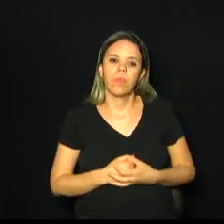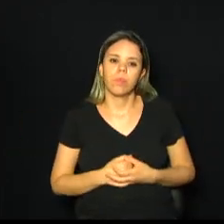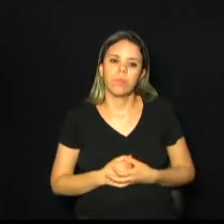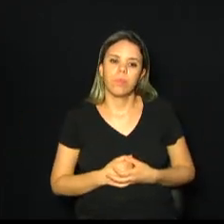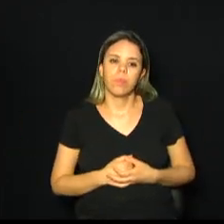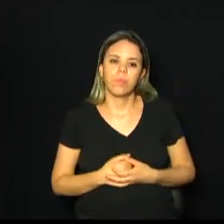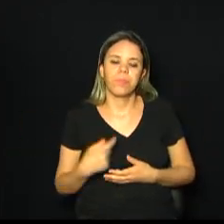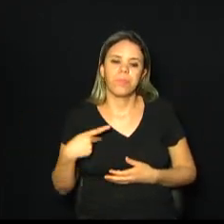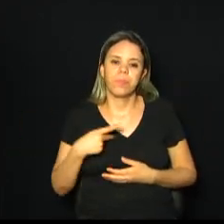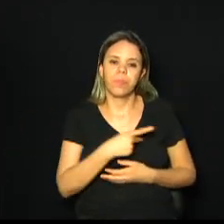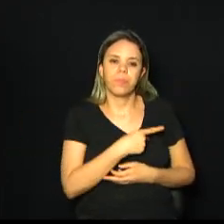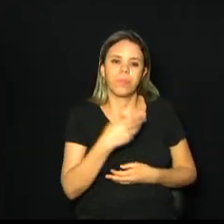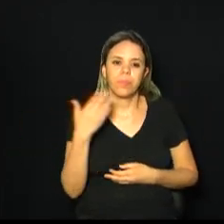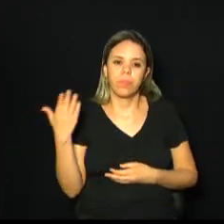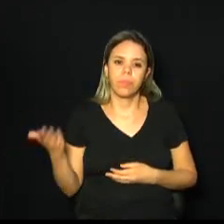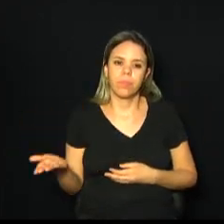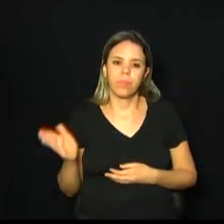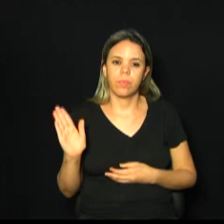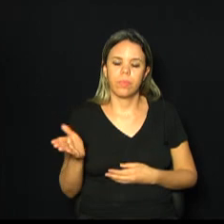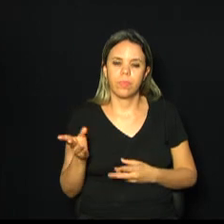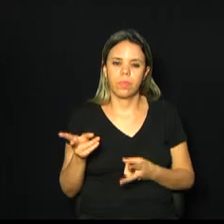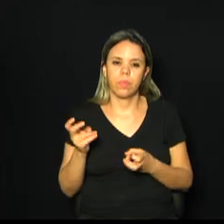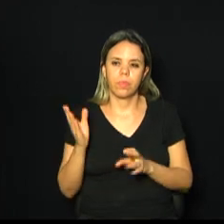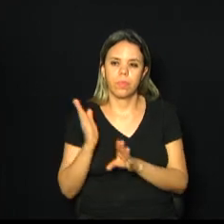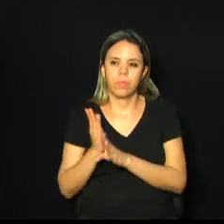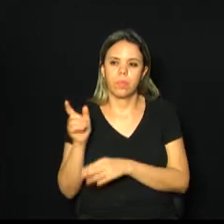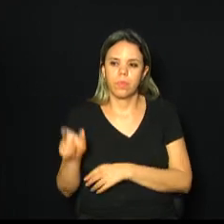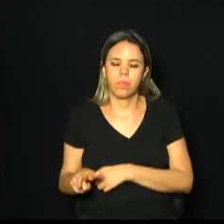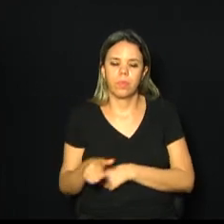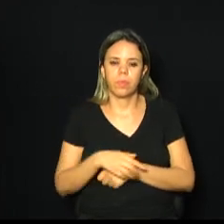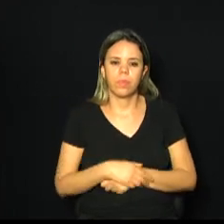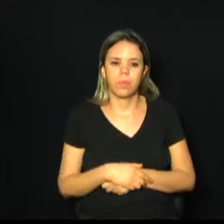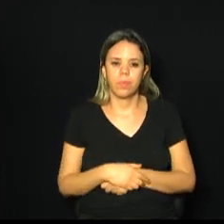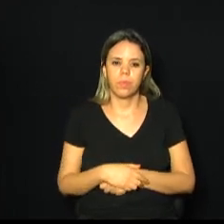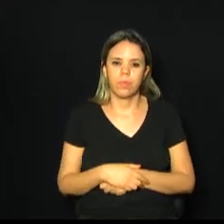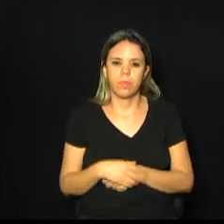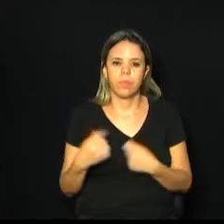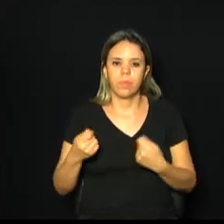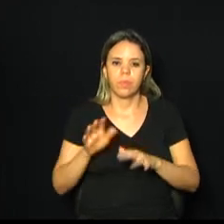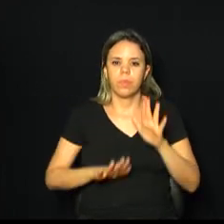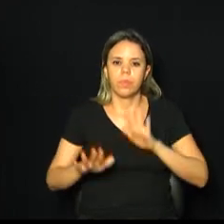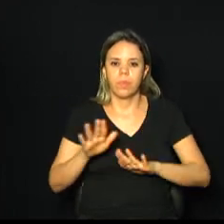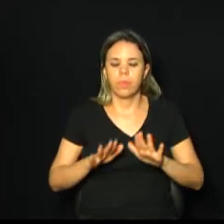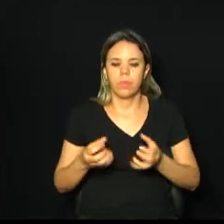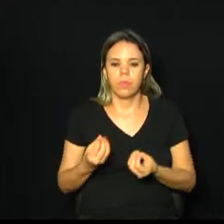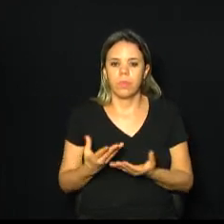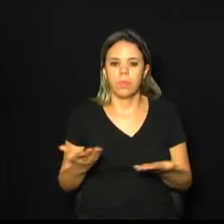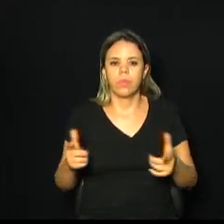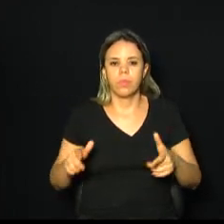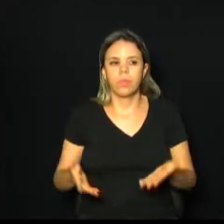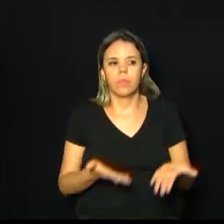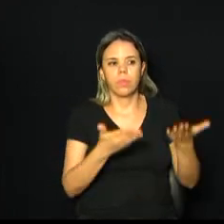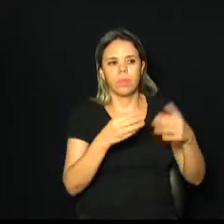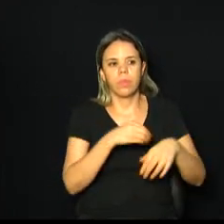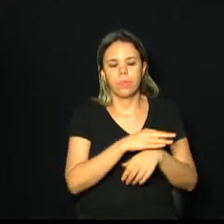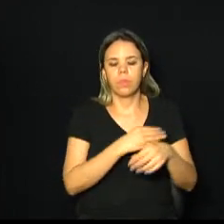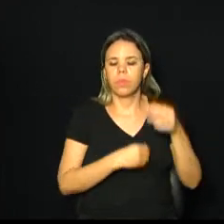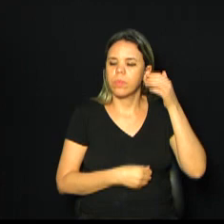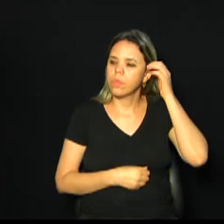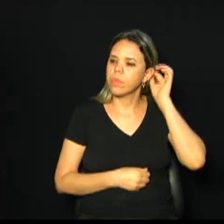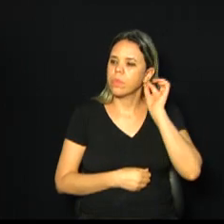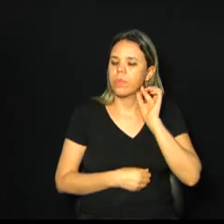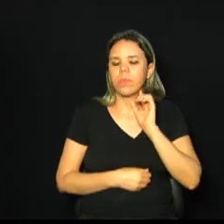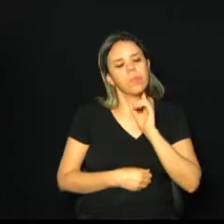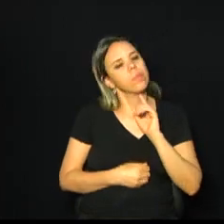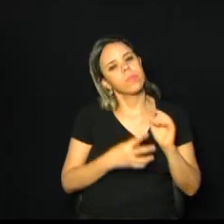Ele é pastor. Eu já identifiquei ele. E eu preciso tomar cuidado com essa informação, para onde que eu vou levar ela? Eu